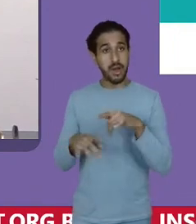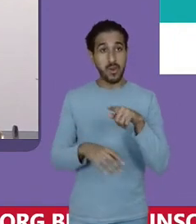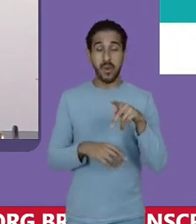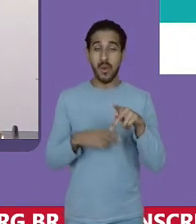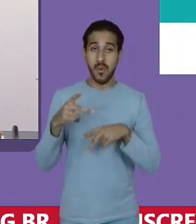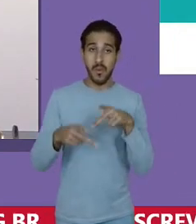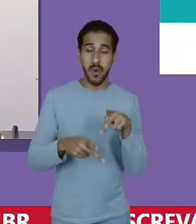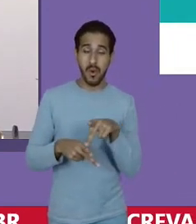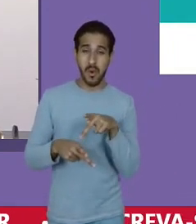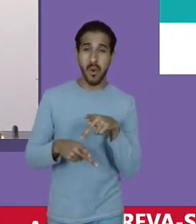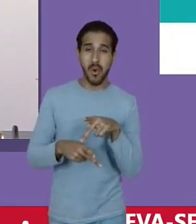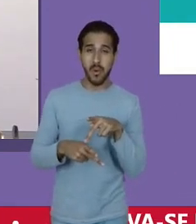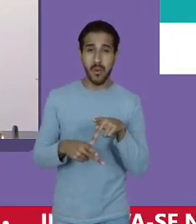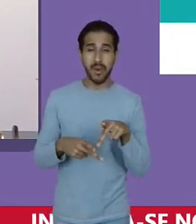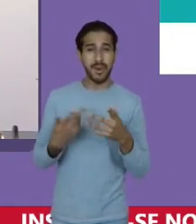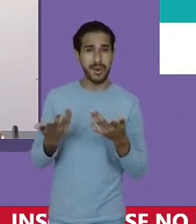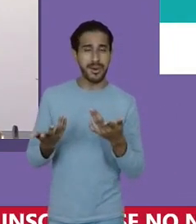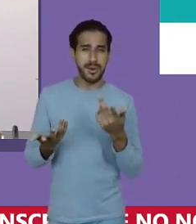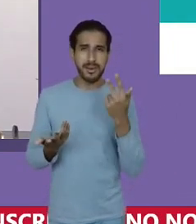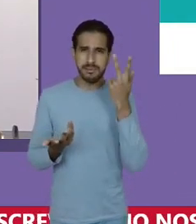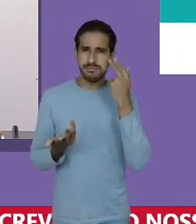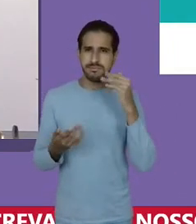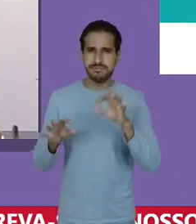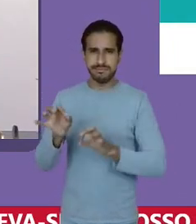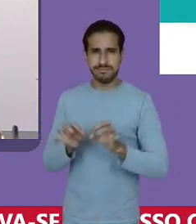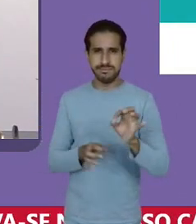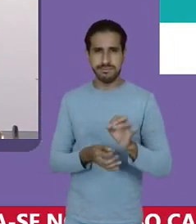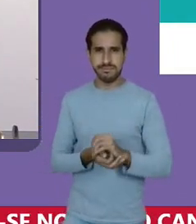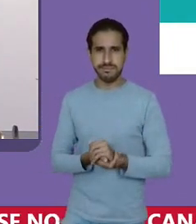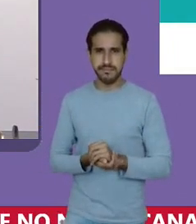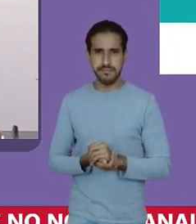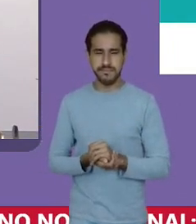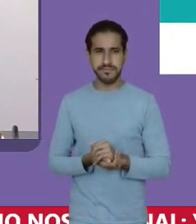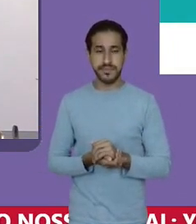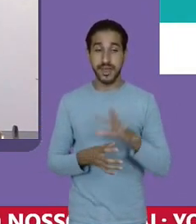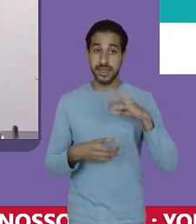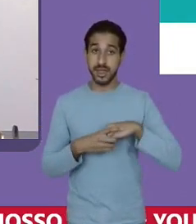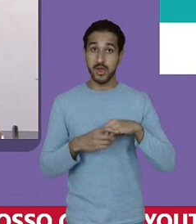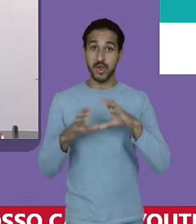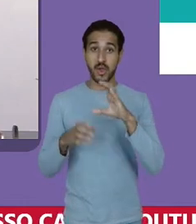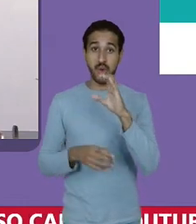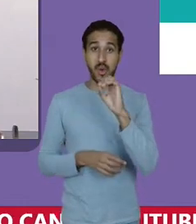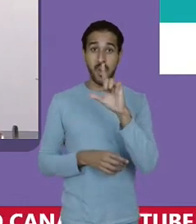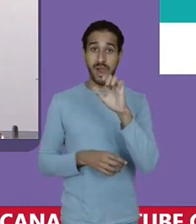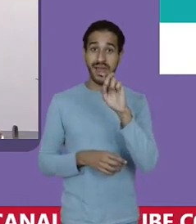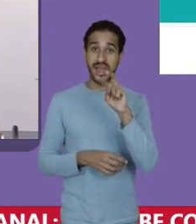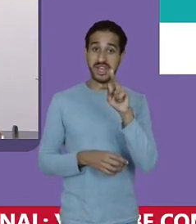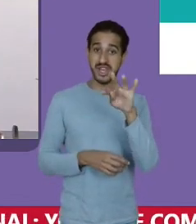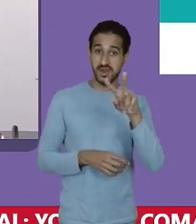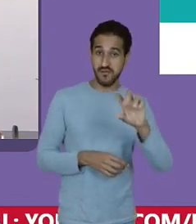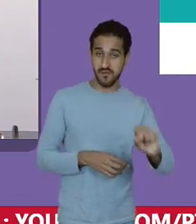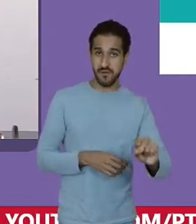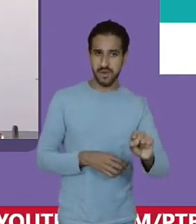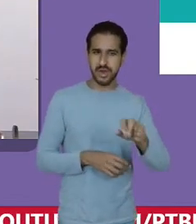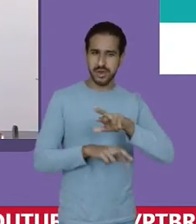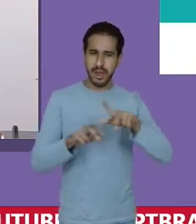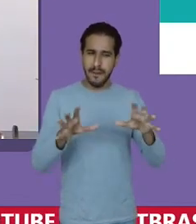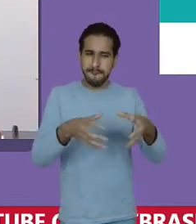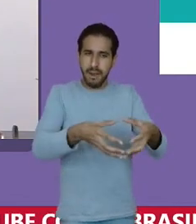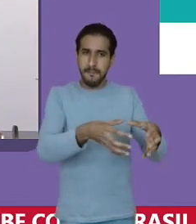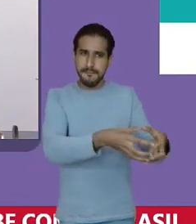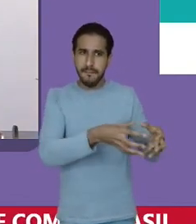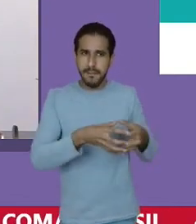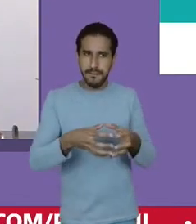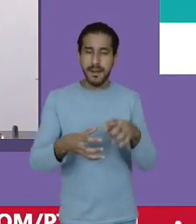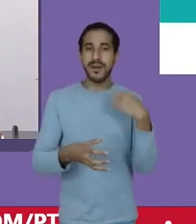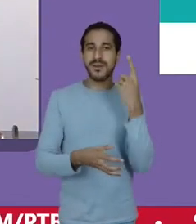as populações se organizam, nos coletivos. E esses coletivos